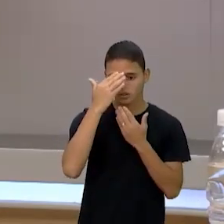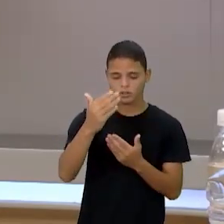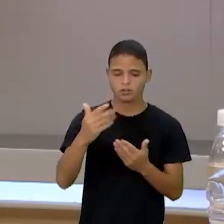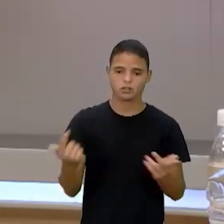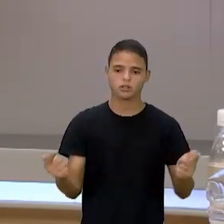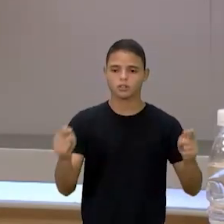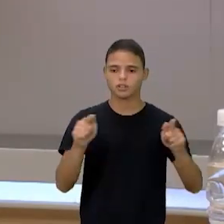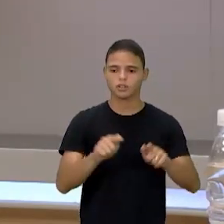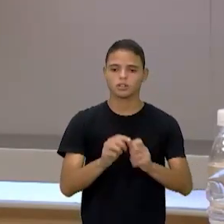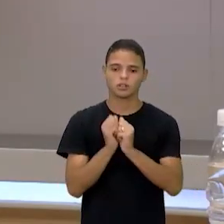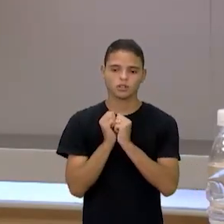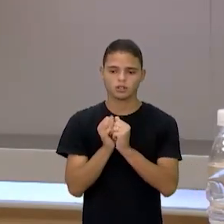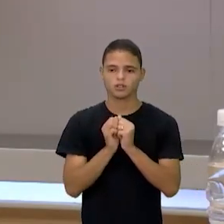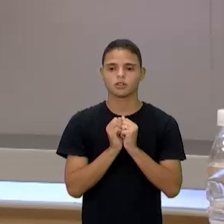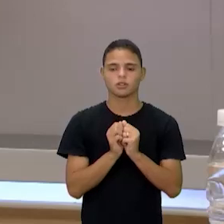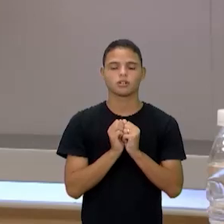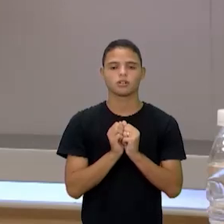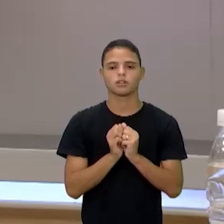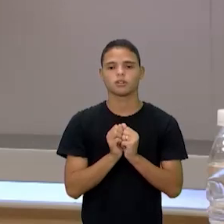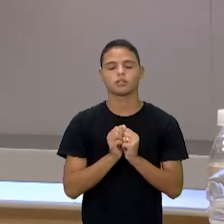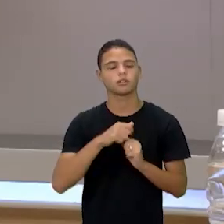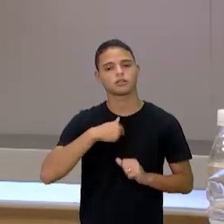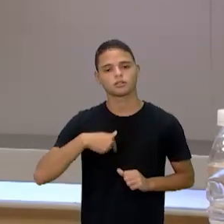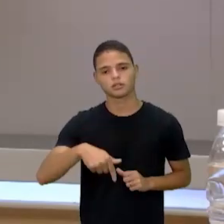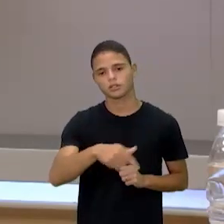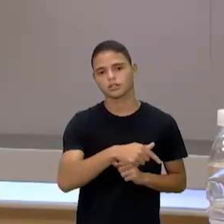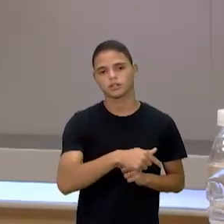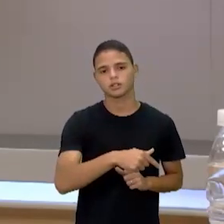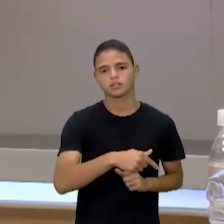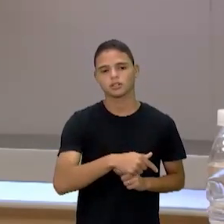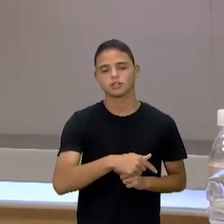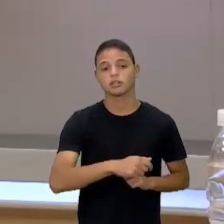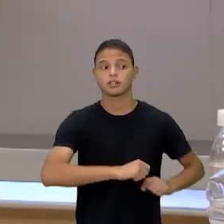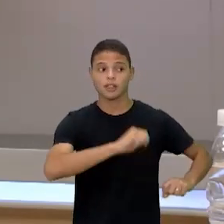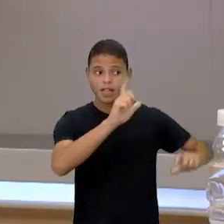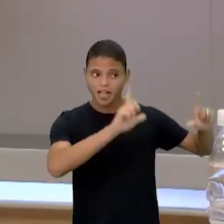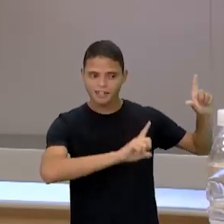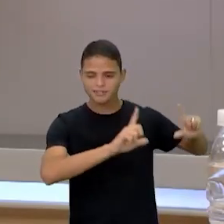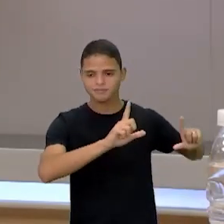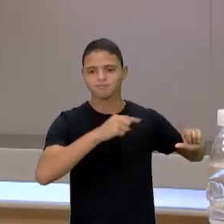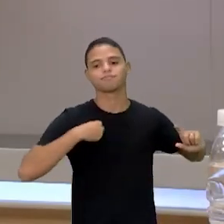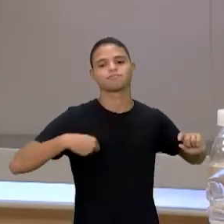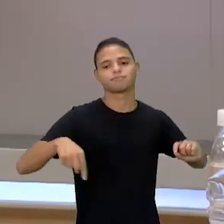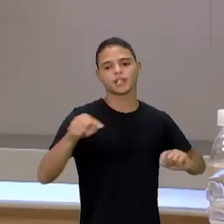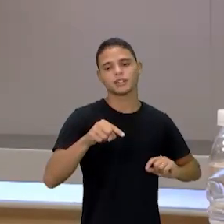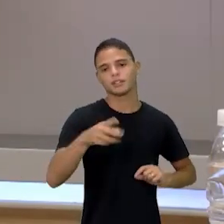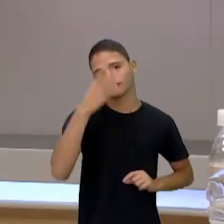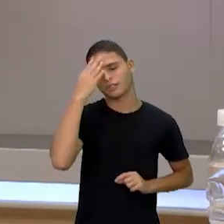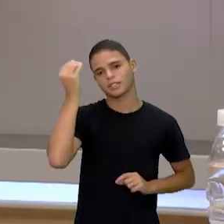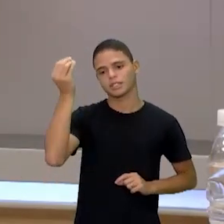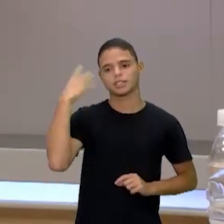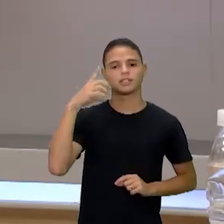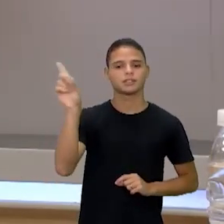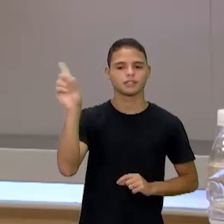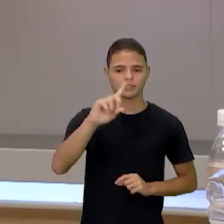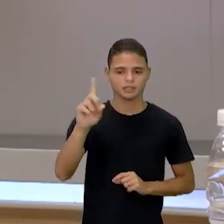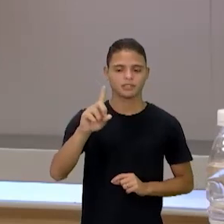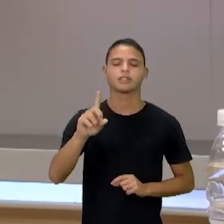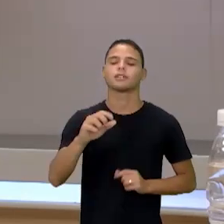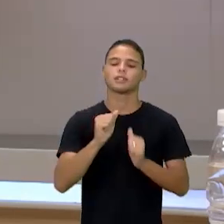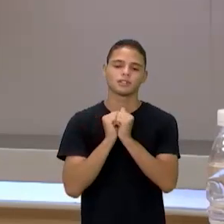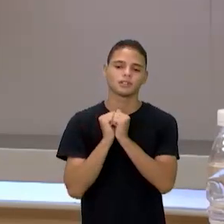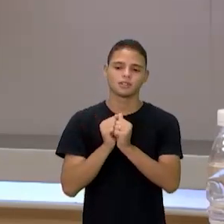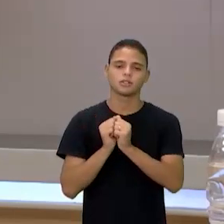parceria, por estarem junto com a gente. E o canal é nosso. Não se esqueçam disso, o canal é